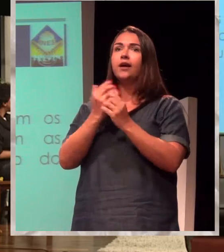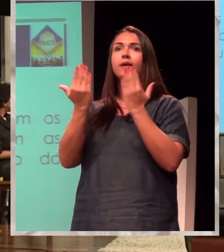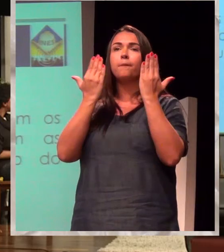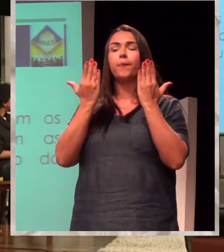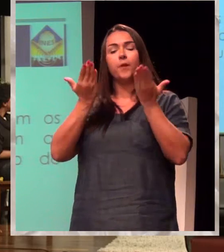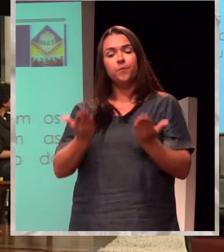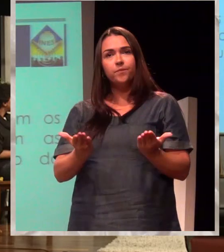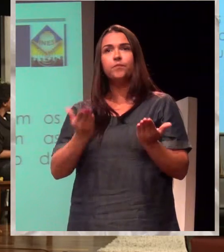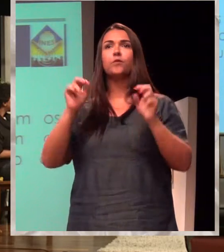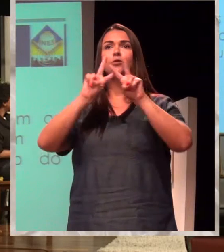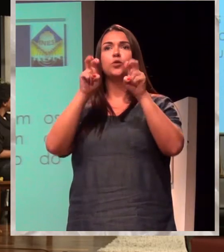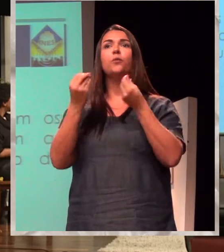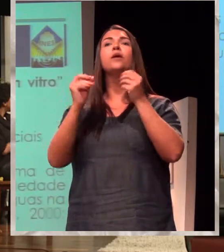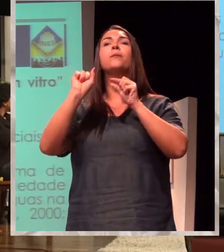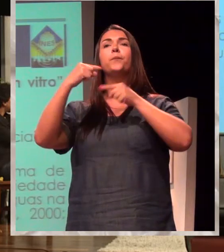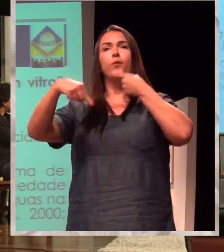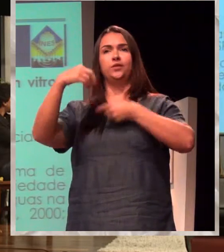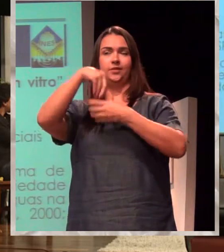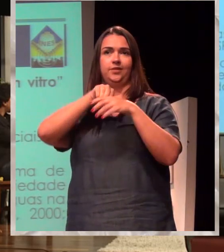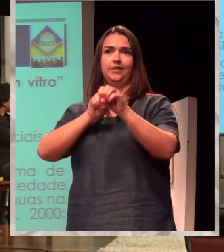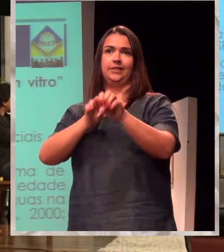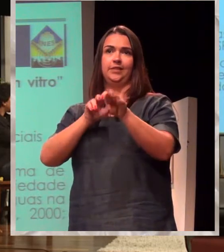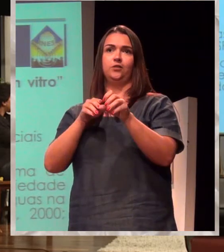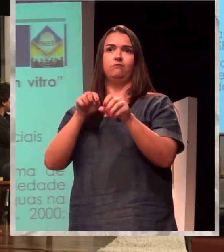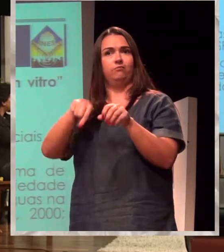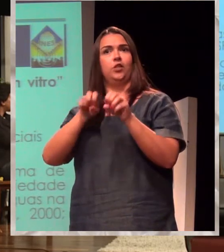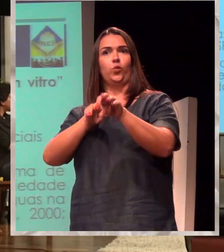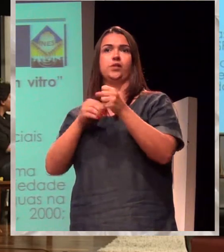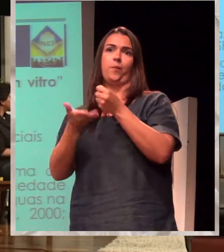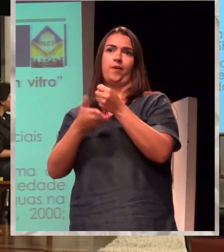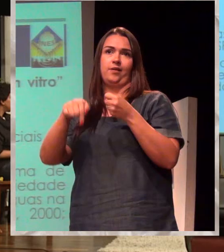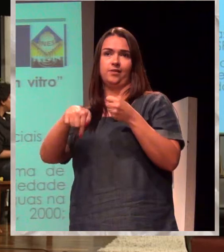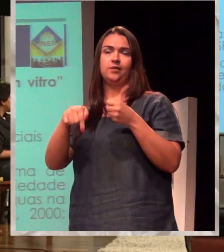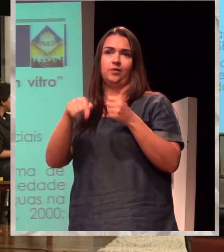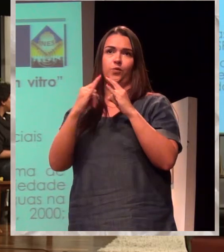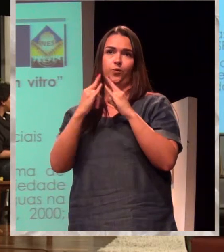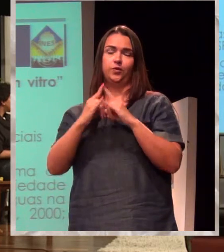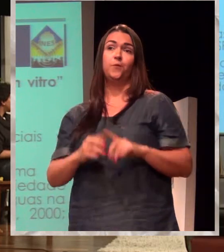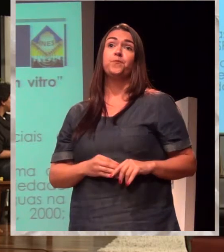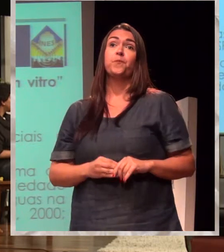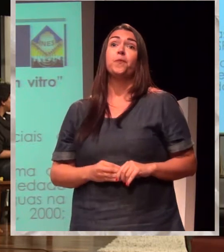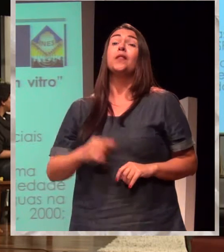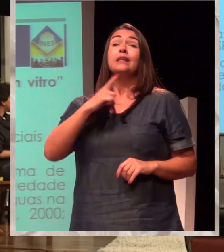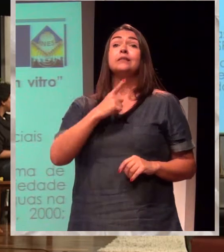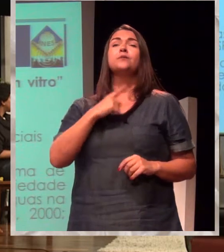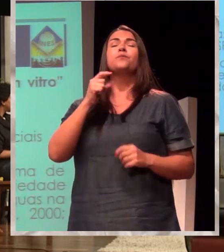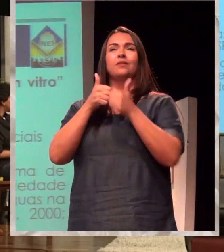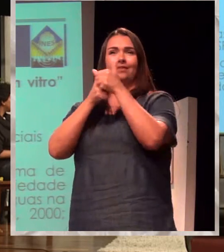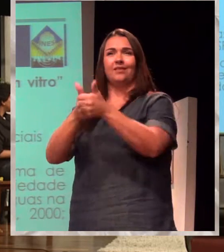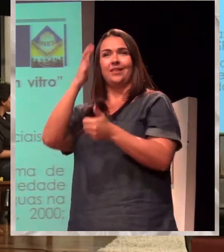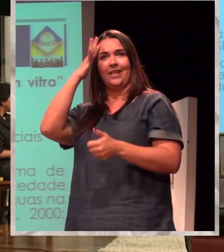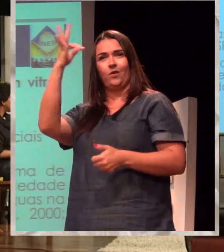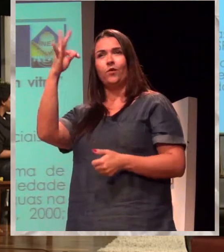as políticas linguísticas no ensino básico, no CAP-INES. Como base teórica, eu tive duas